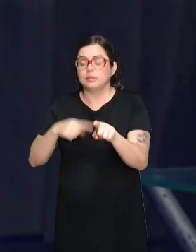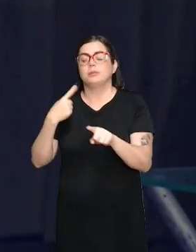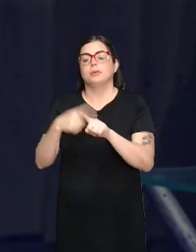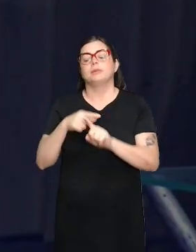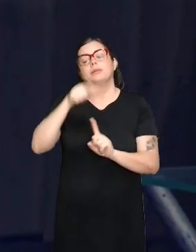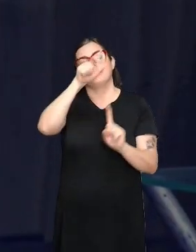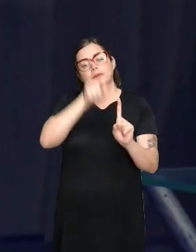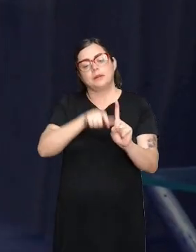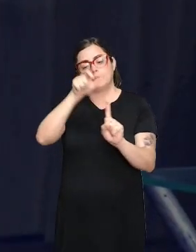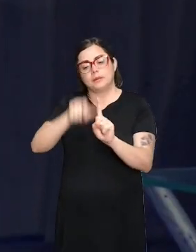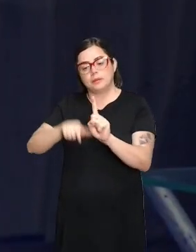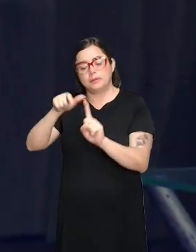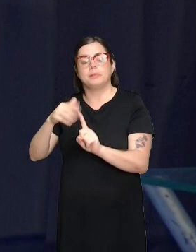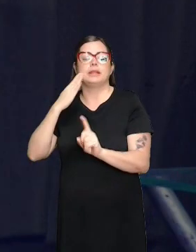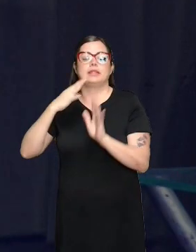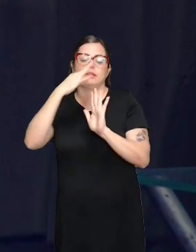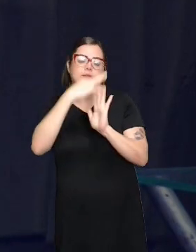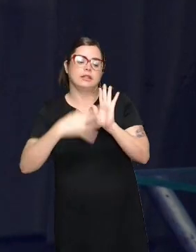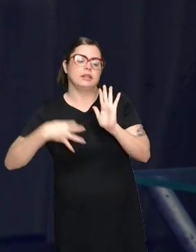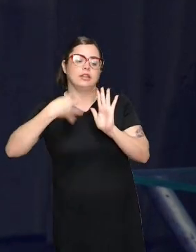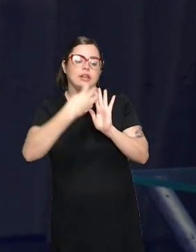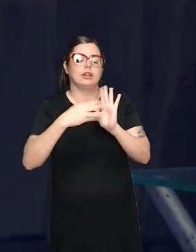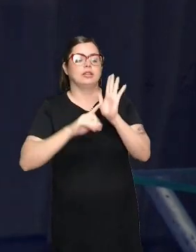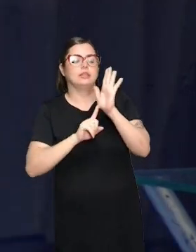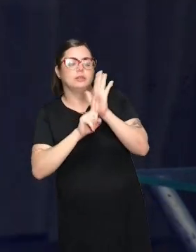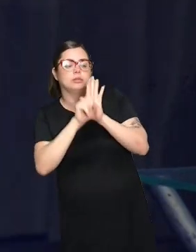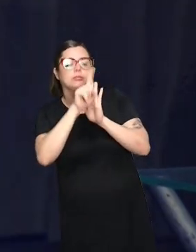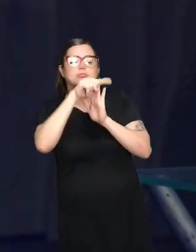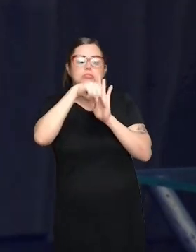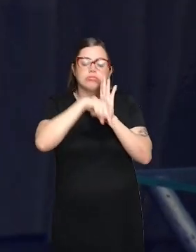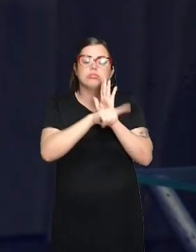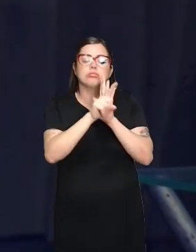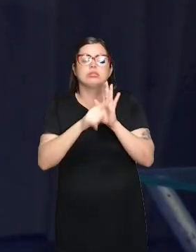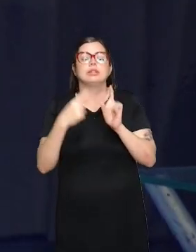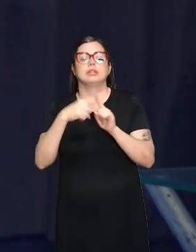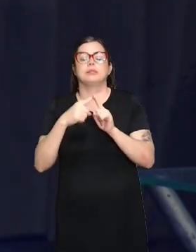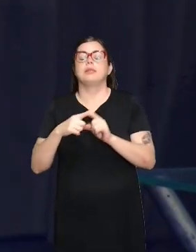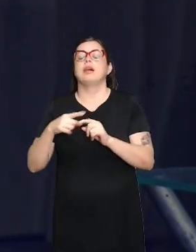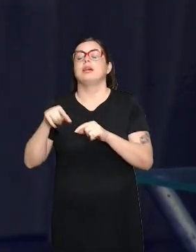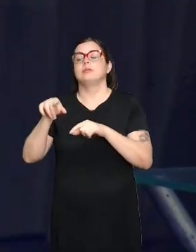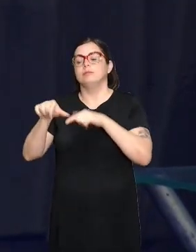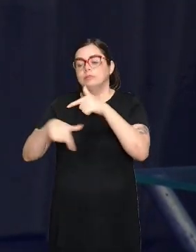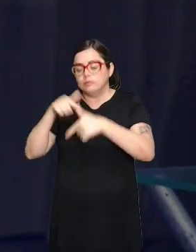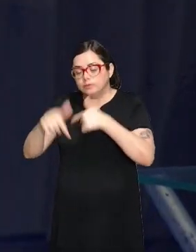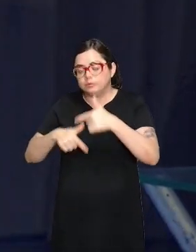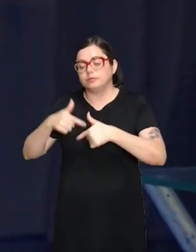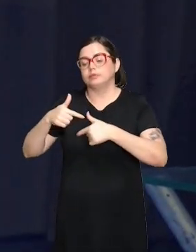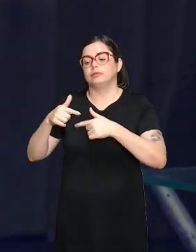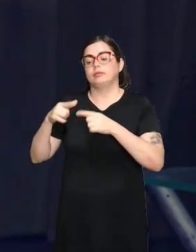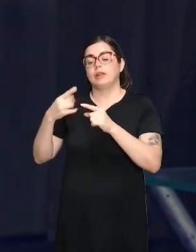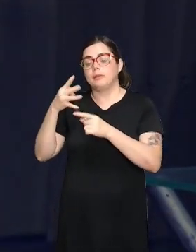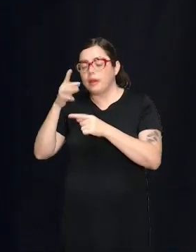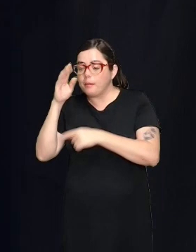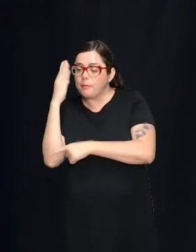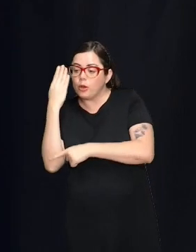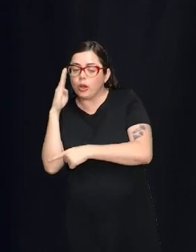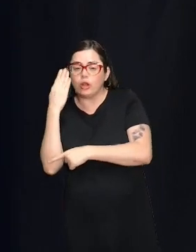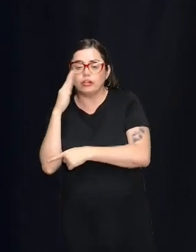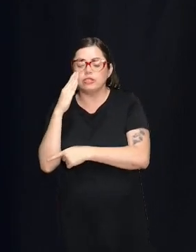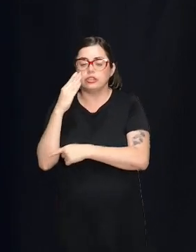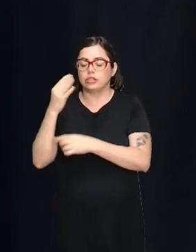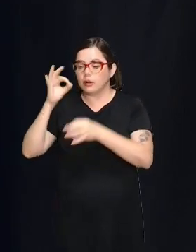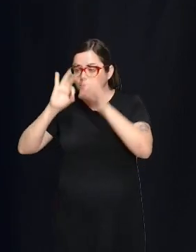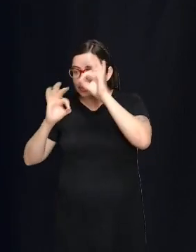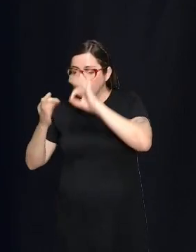de indicadores para entender a performance do seu time. Quem é de operação precisa, quem é da biologia precisa, quem é do